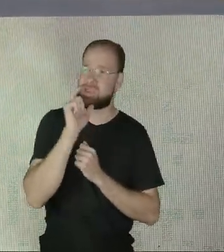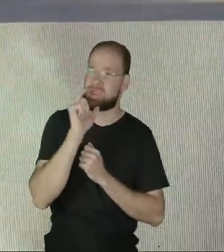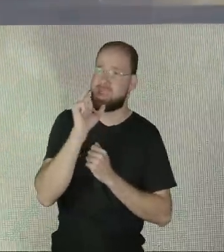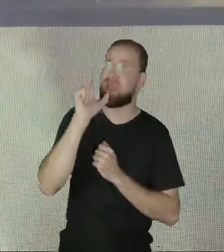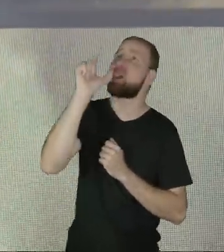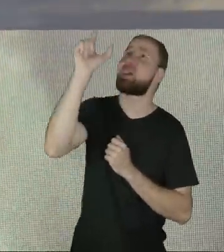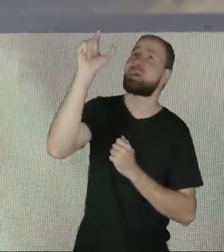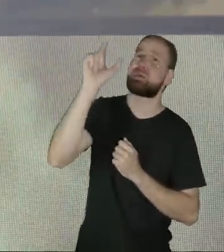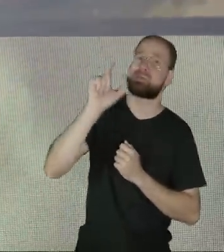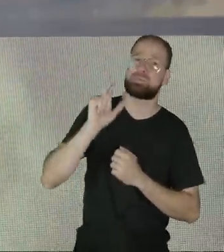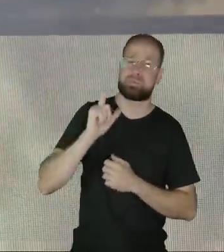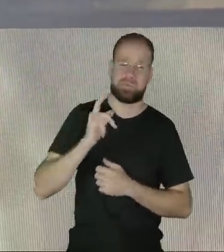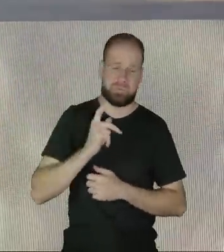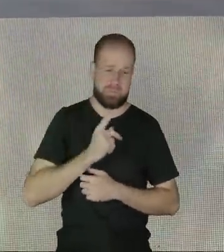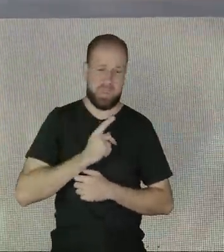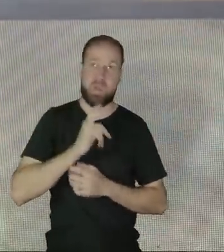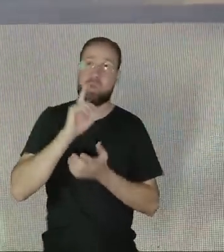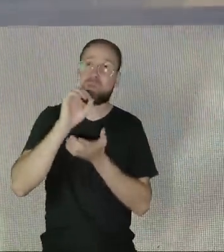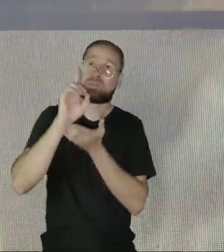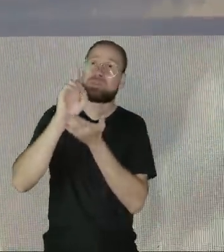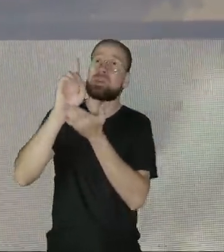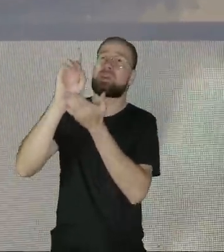Elohi,